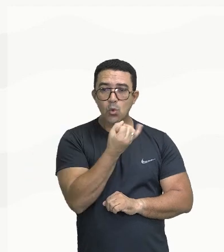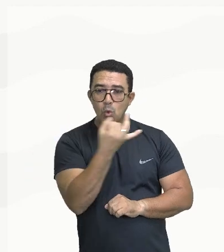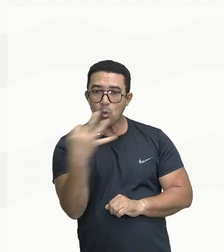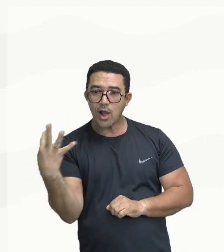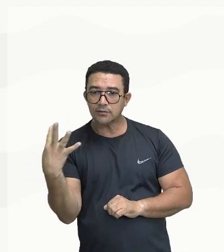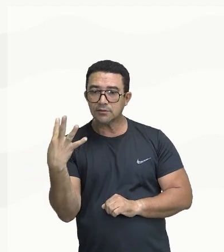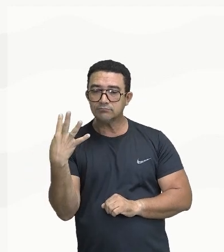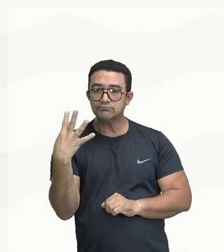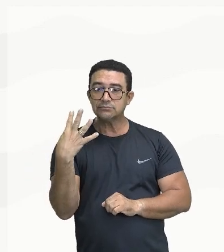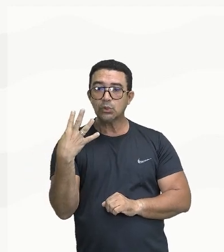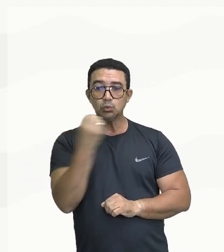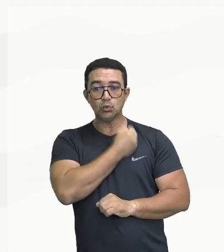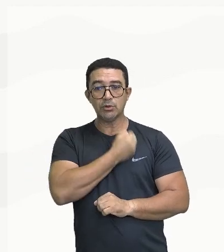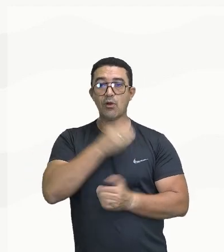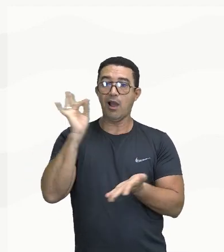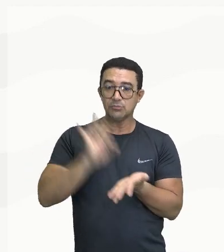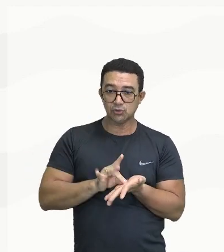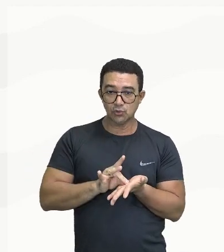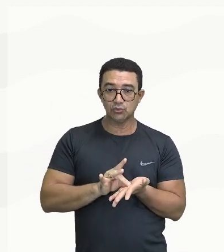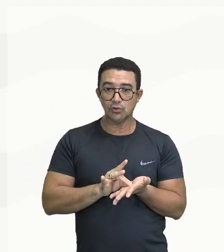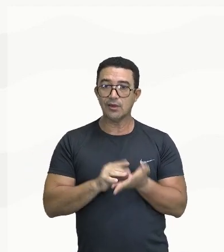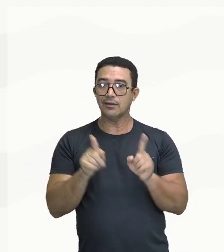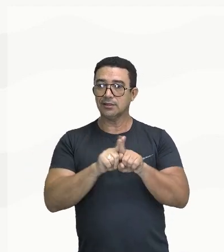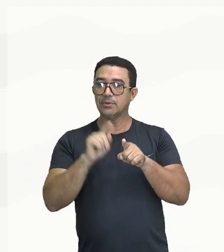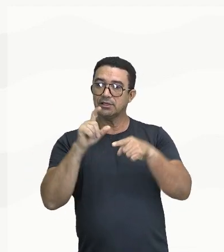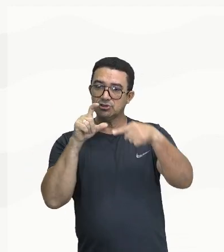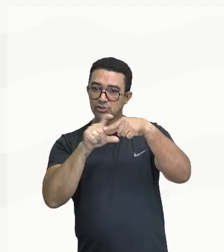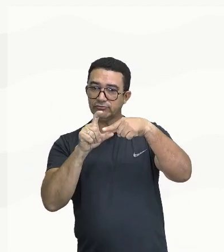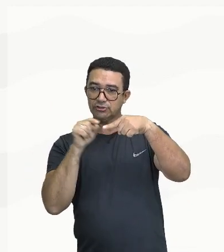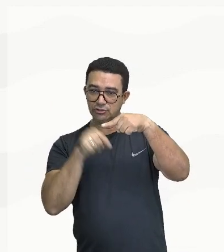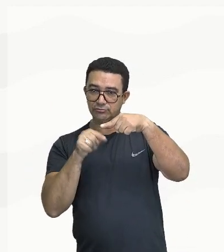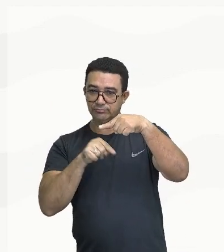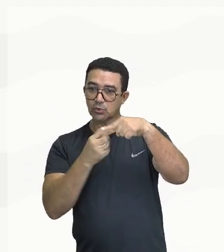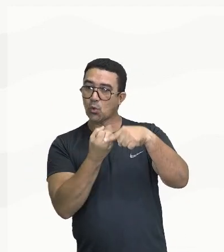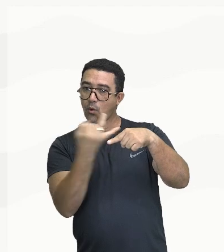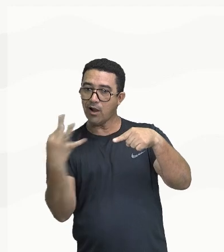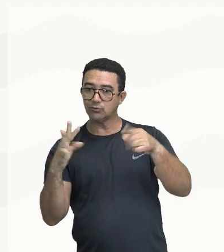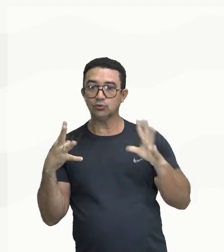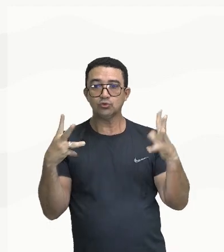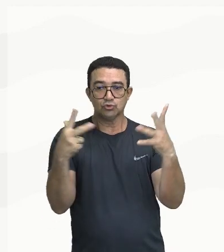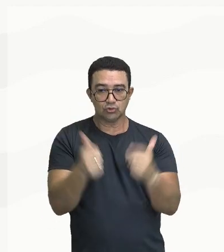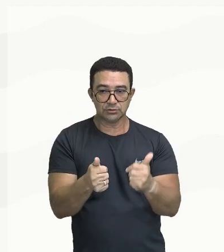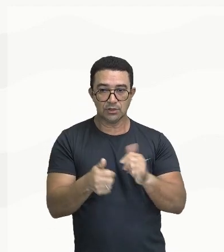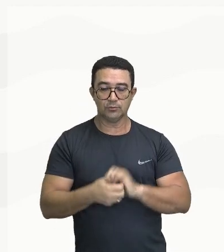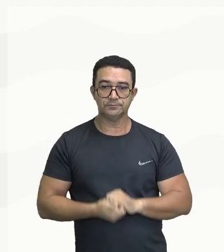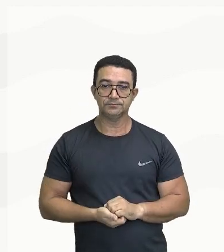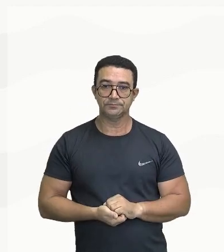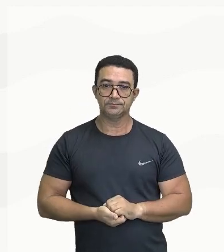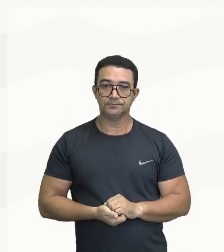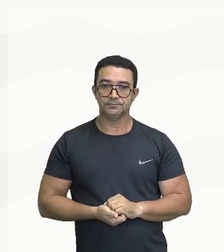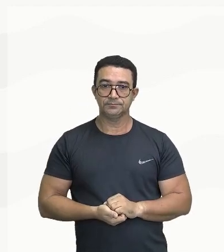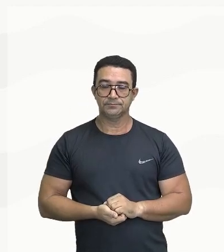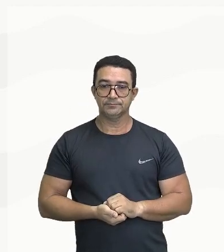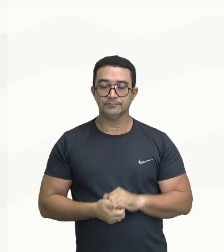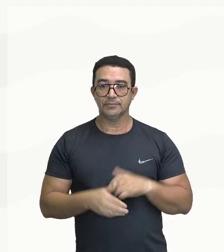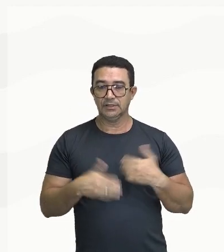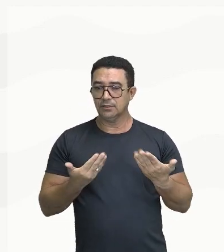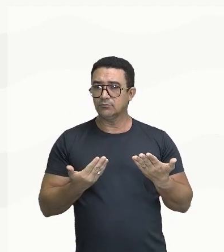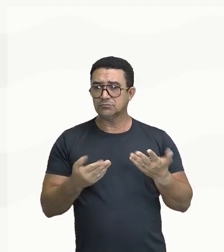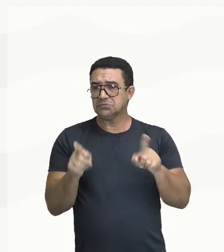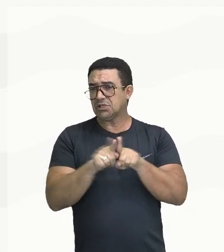valor absoluto sobre a quantidade total. O mesmo vai acontecer para as